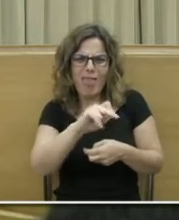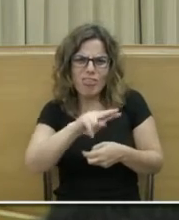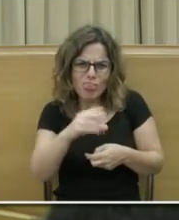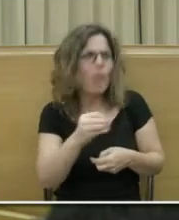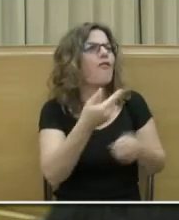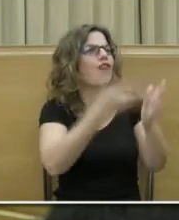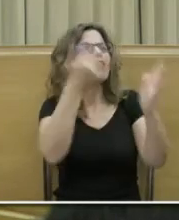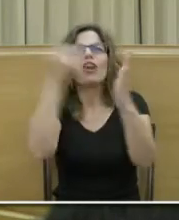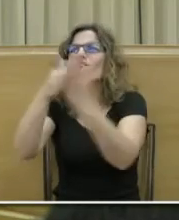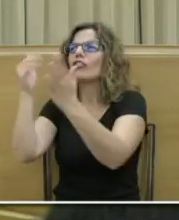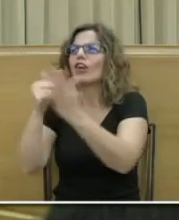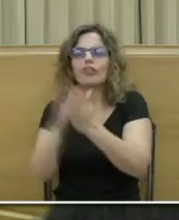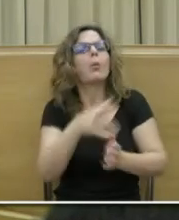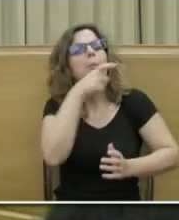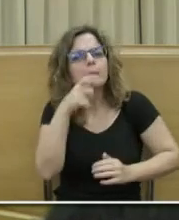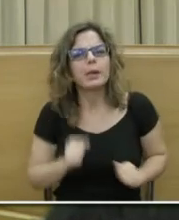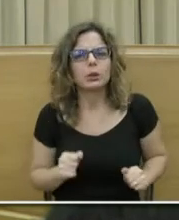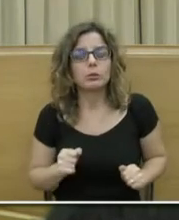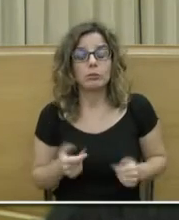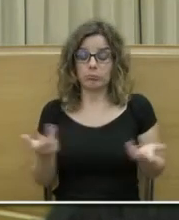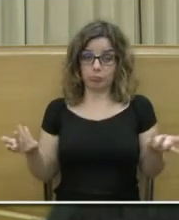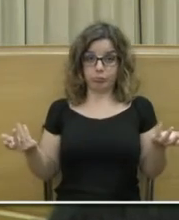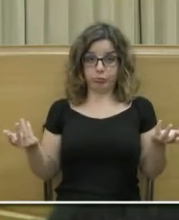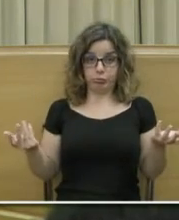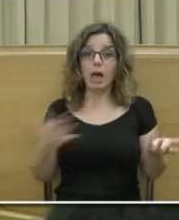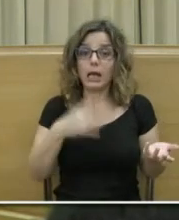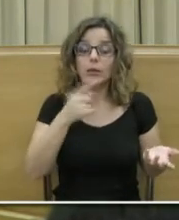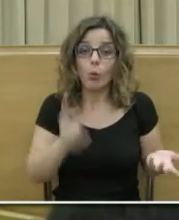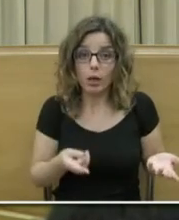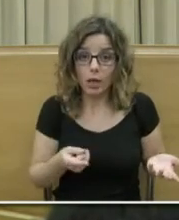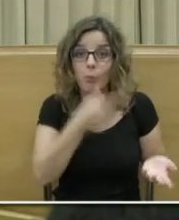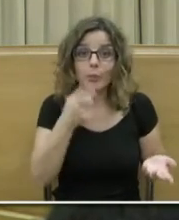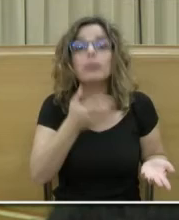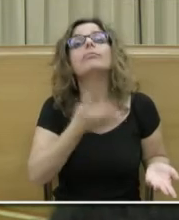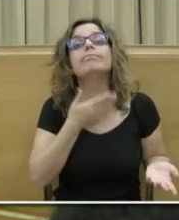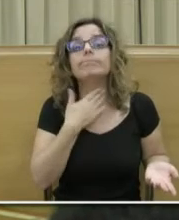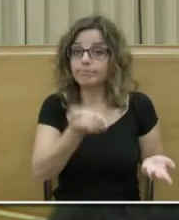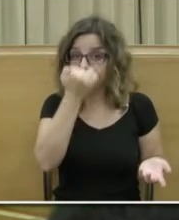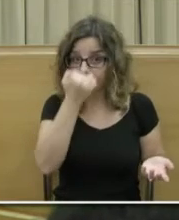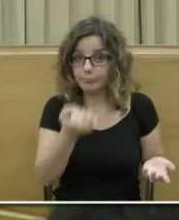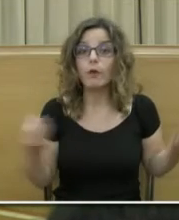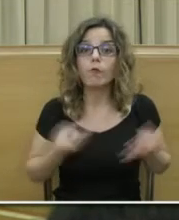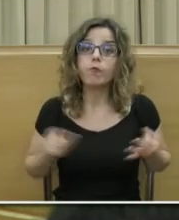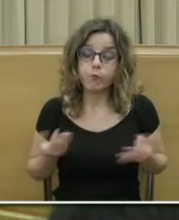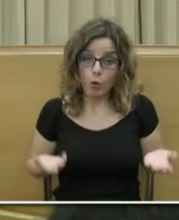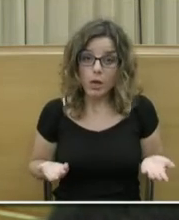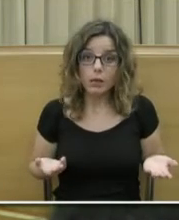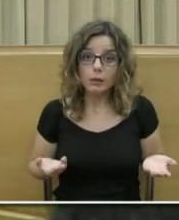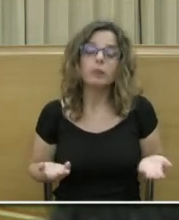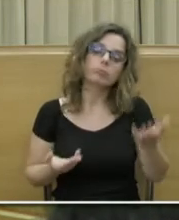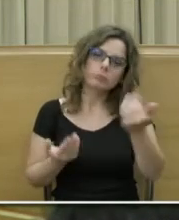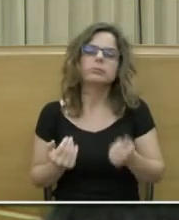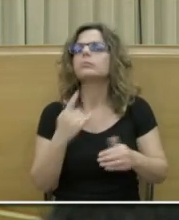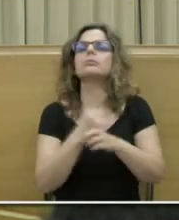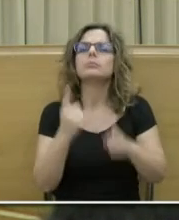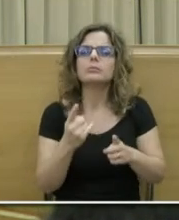a conclusão que se pode retirar é de um rotundo fracasso quanto ao cumprimento desta promessa, particularmente tendo em